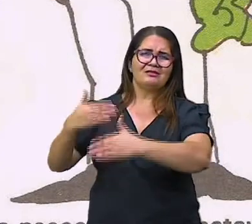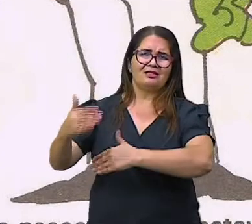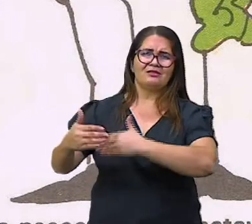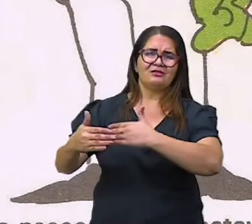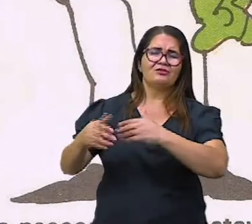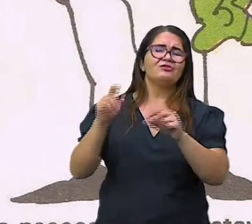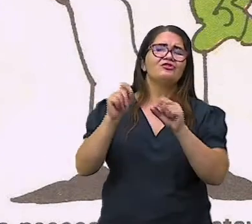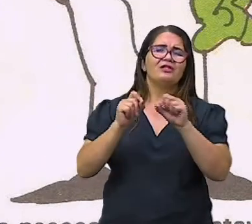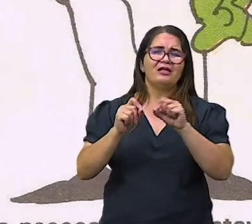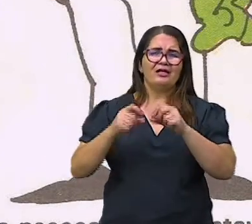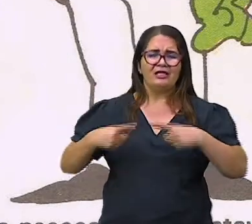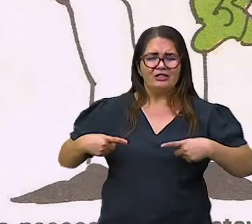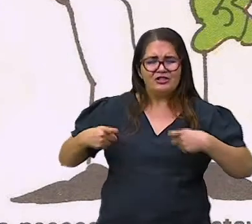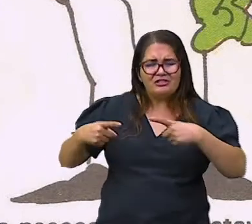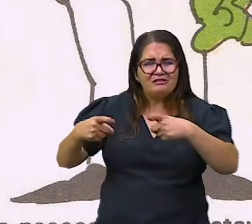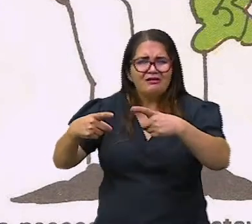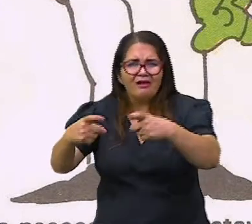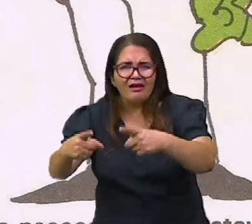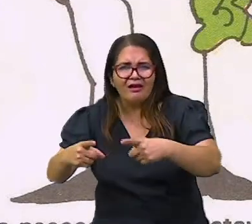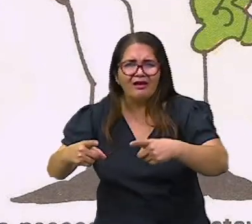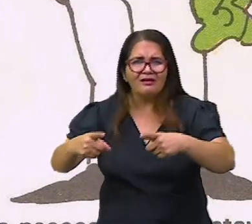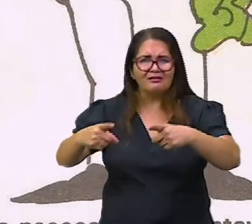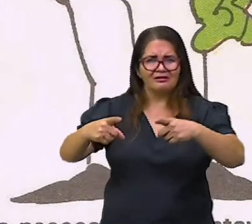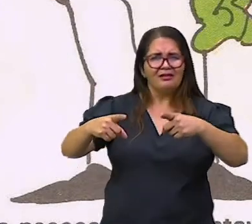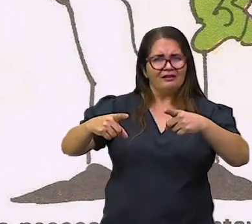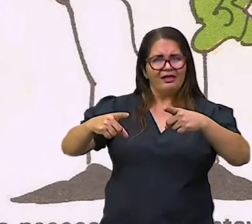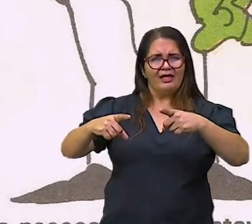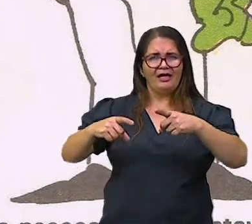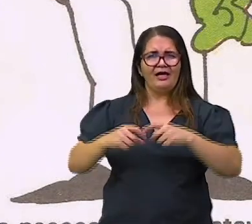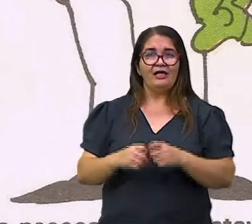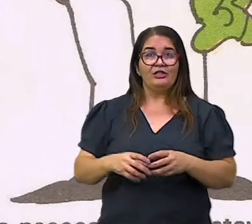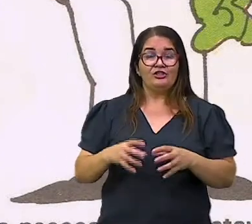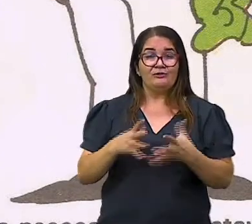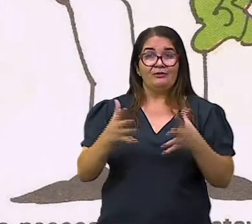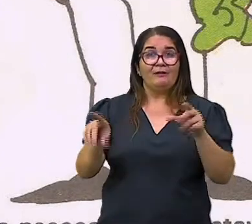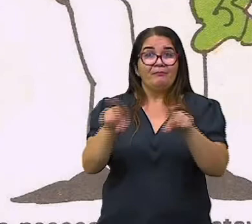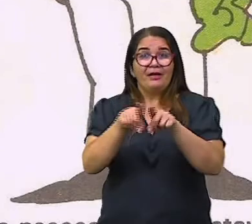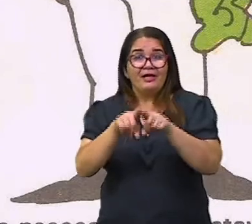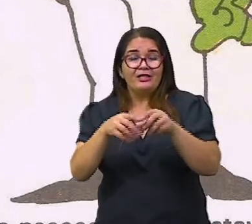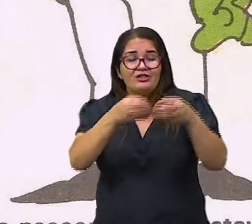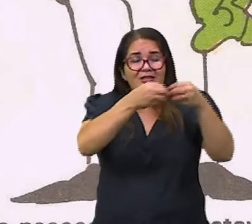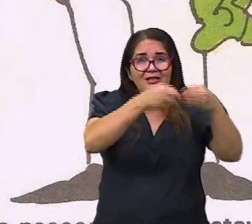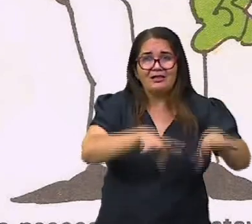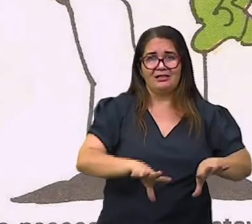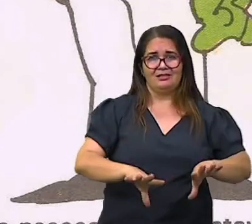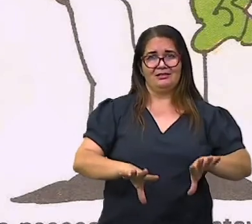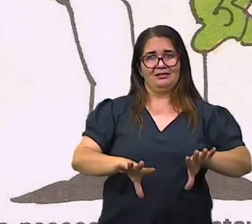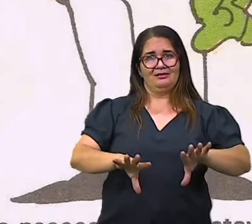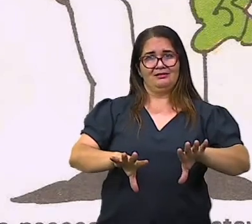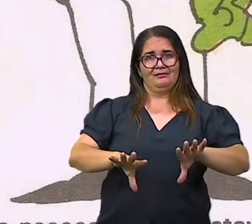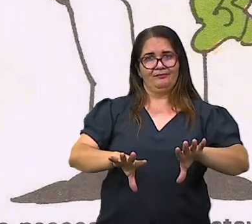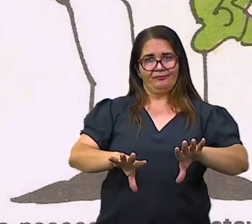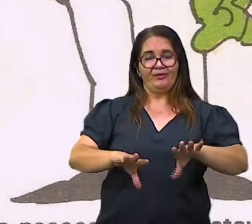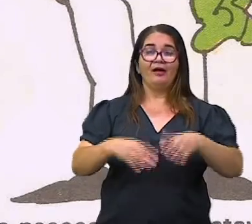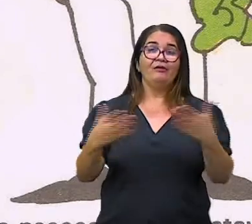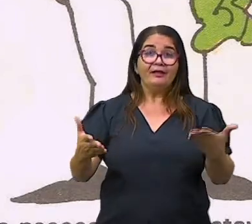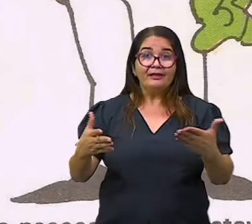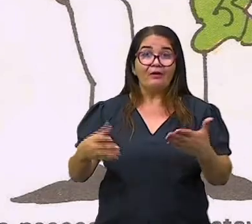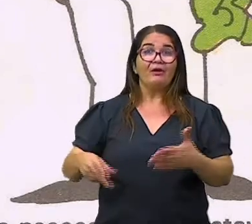processos e fatores históricos que vem desencadeando uma bola de neve aqui no Brasil que parece não ter